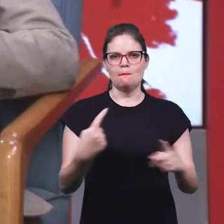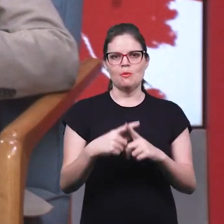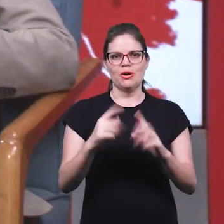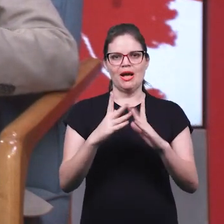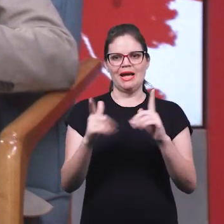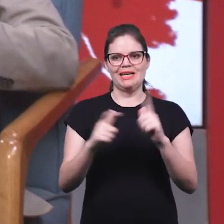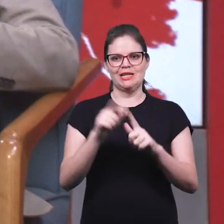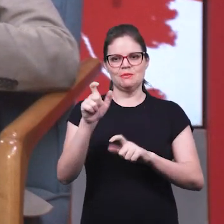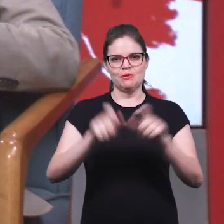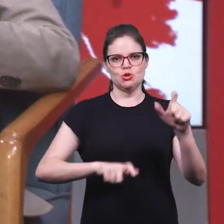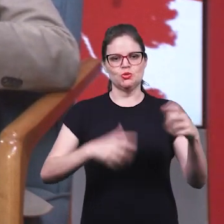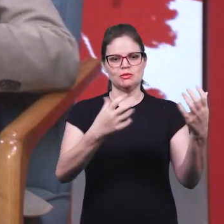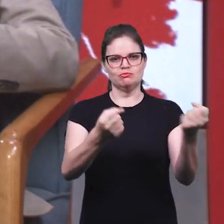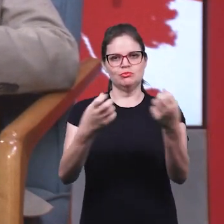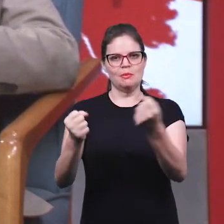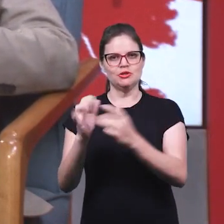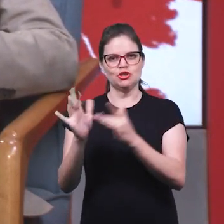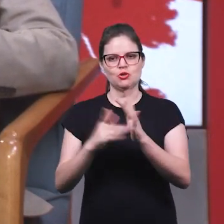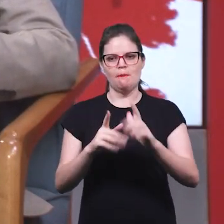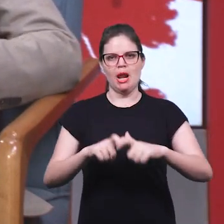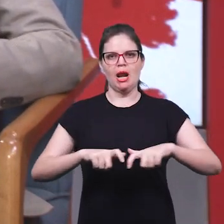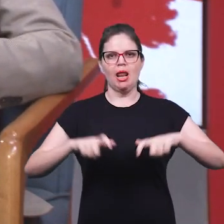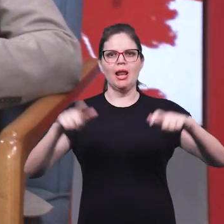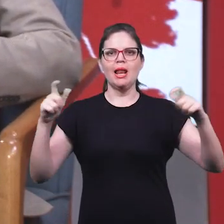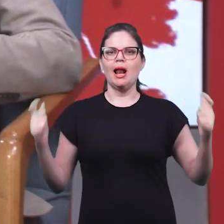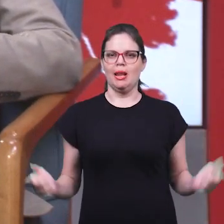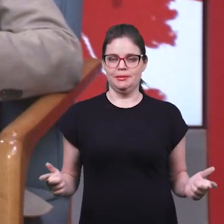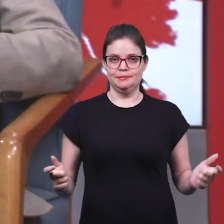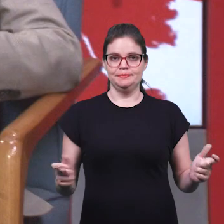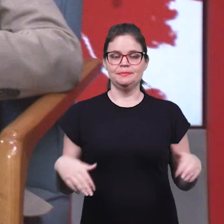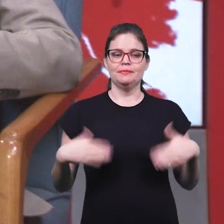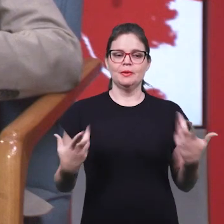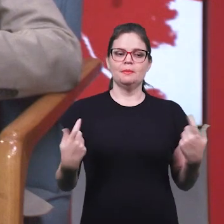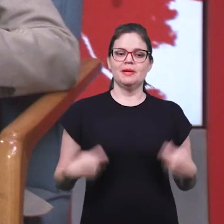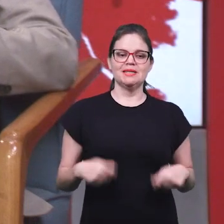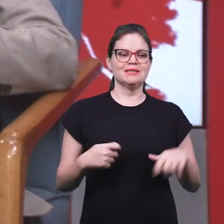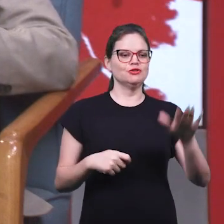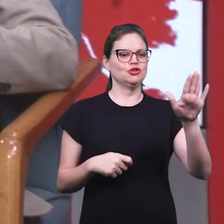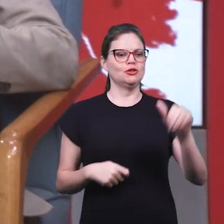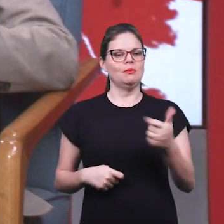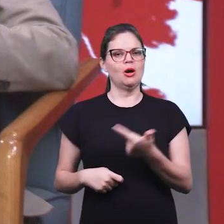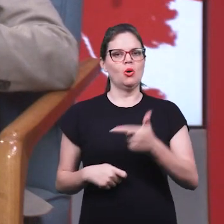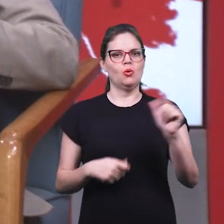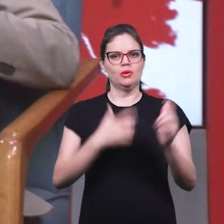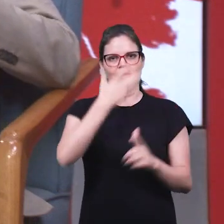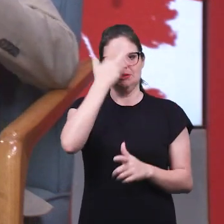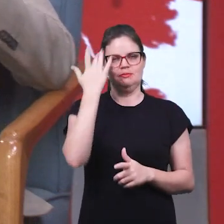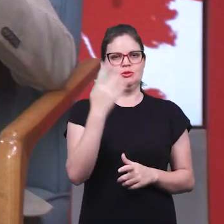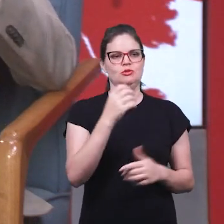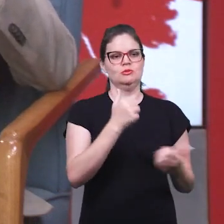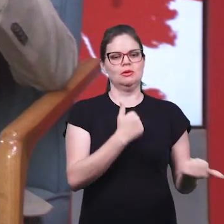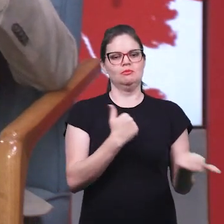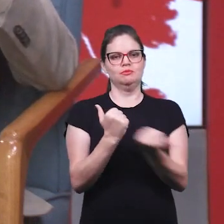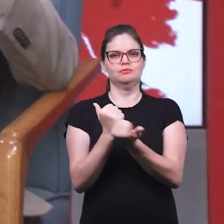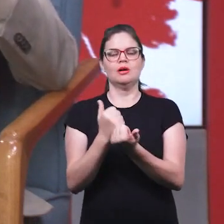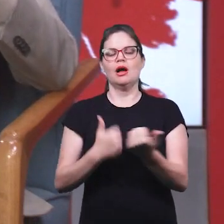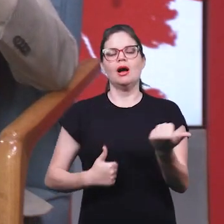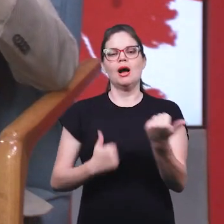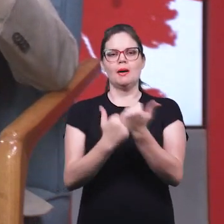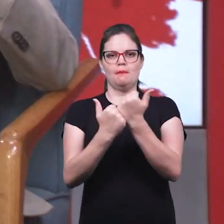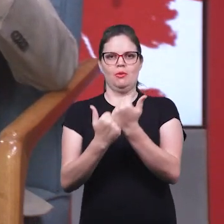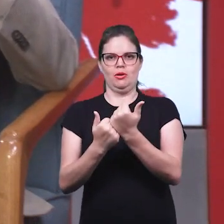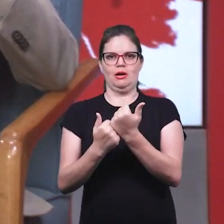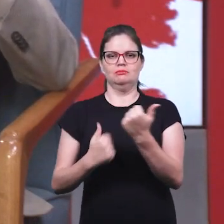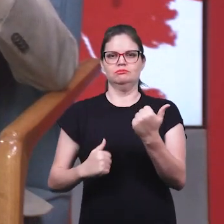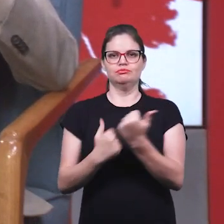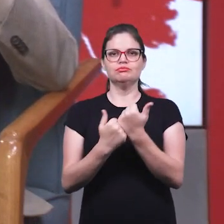tinha crescido muito em tão pouco tempo, para que os diáconos fossem levantados, quando ele fala sobre o ministério